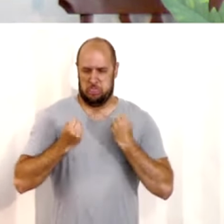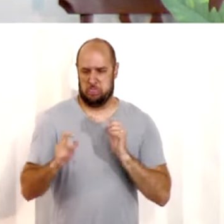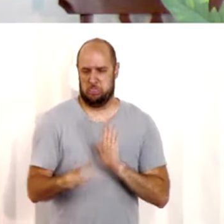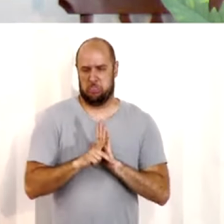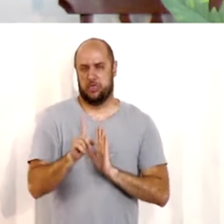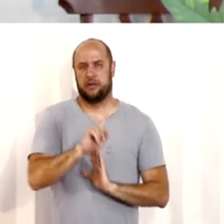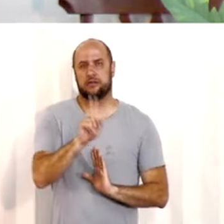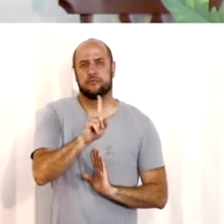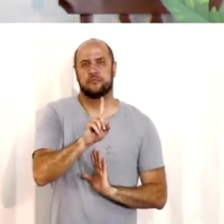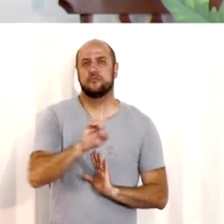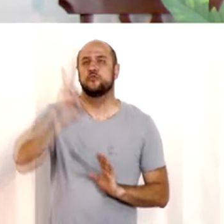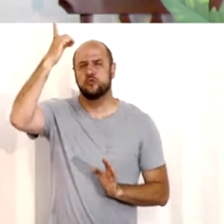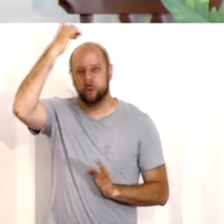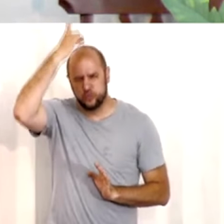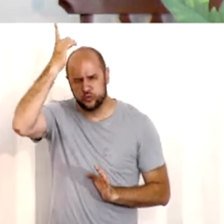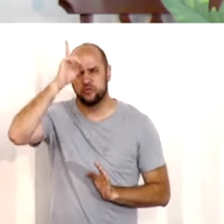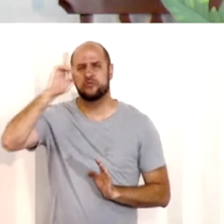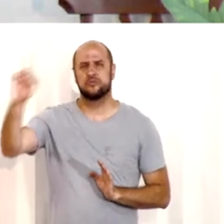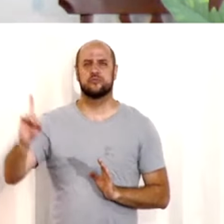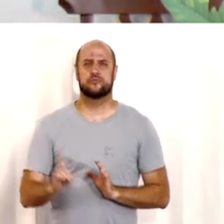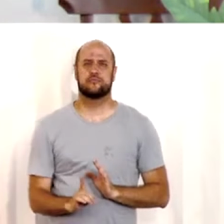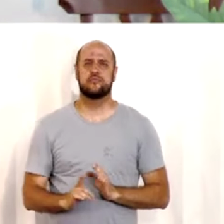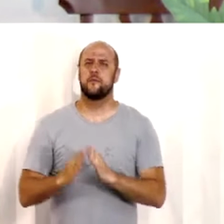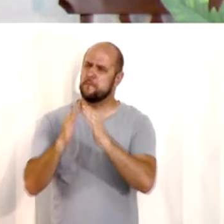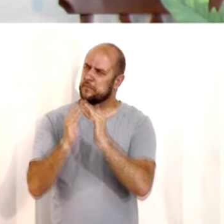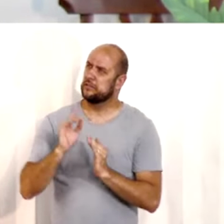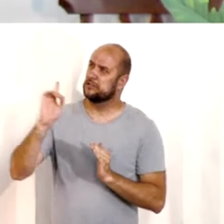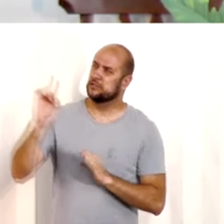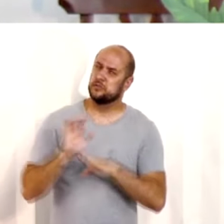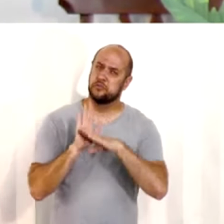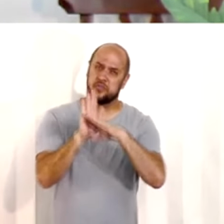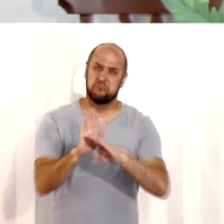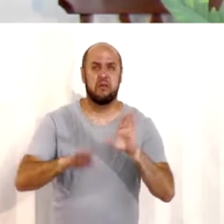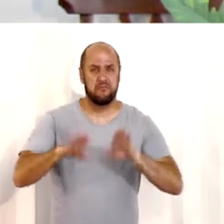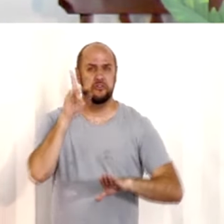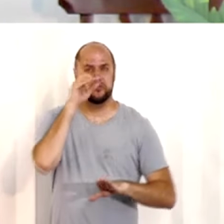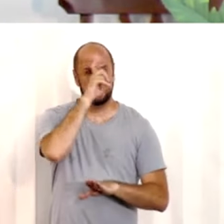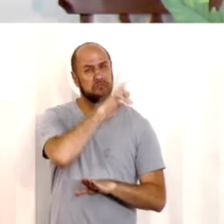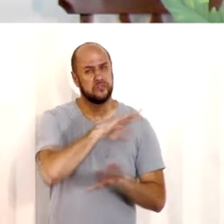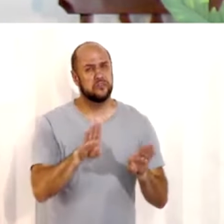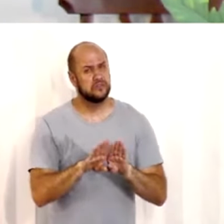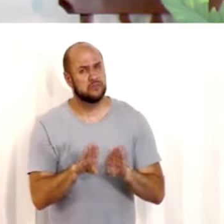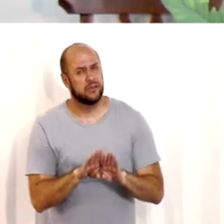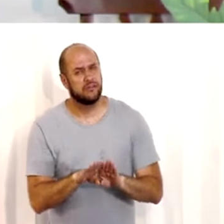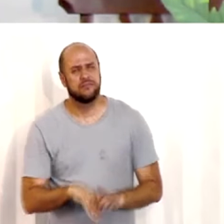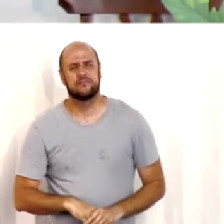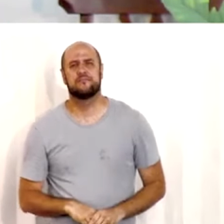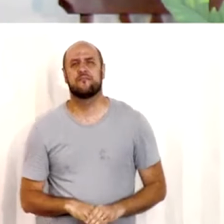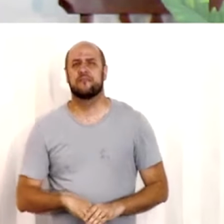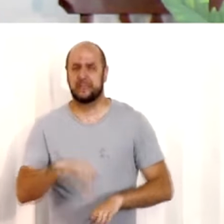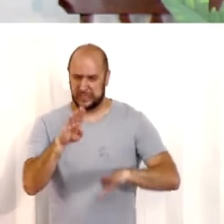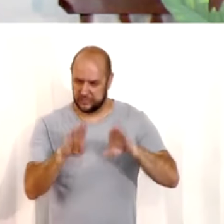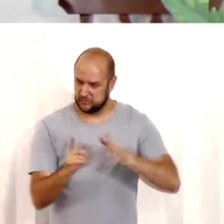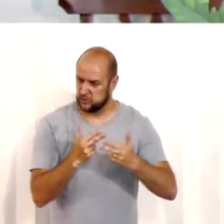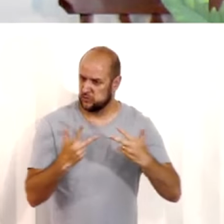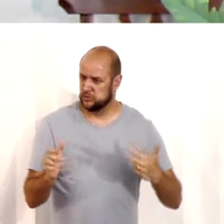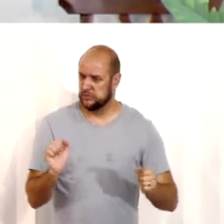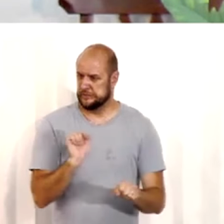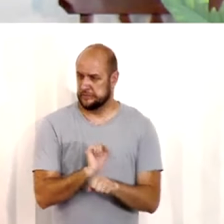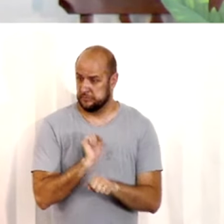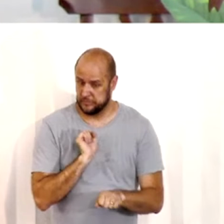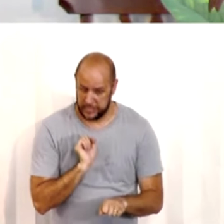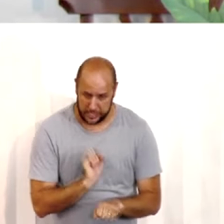e continuar o seu trabalho. Talvez o seu trabalho esteja difícil neste momento. Talvez aquilo que você esperasse